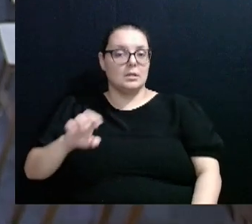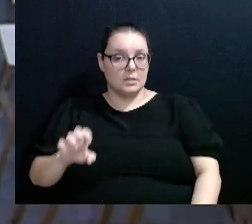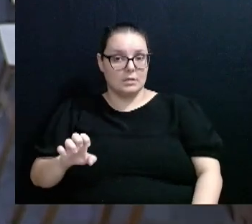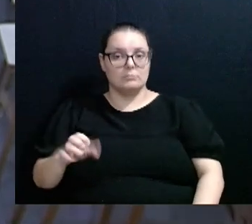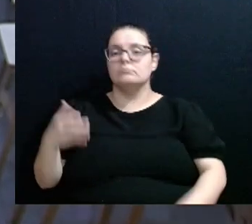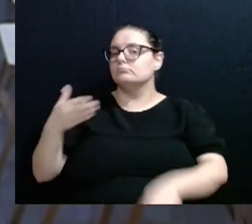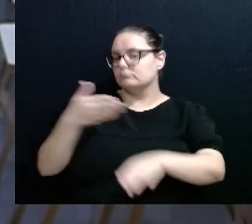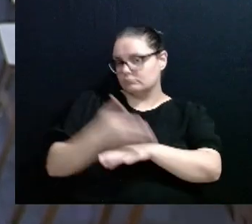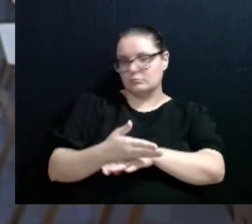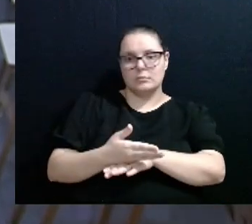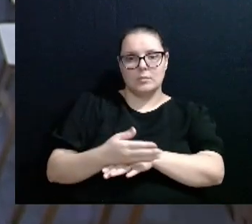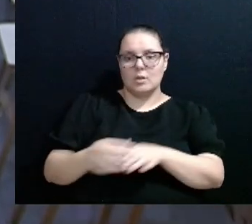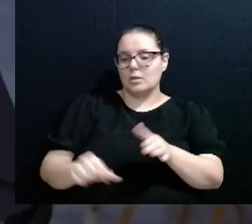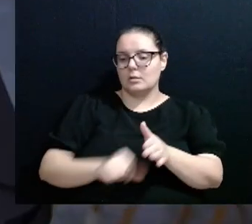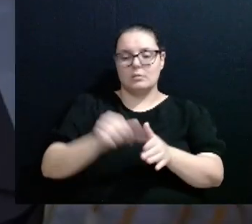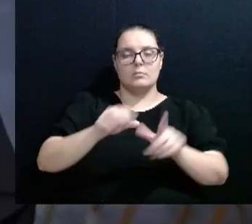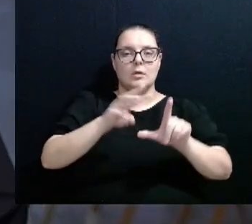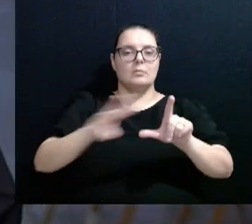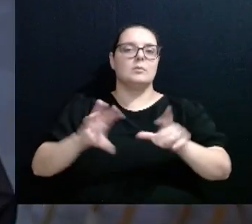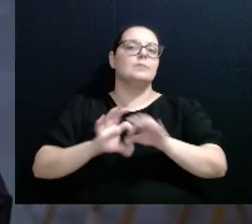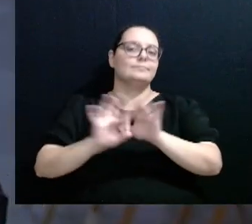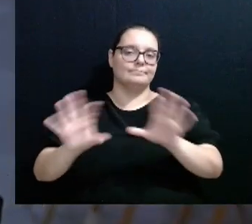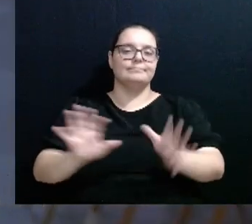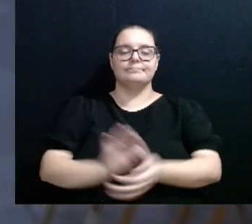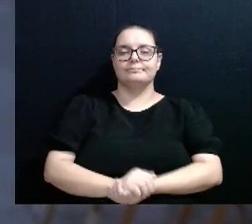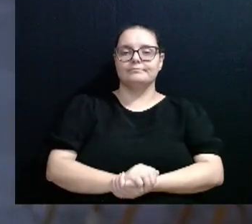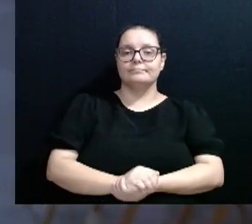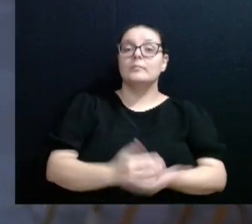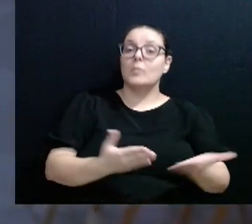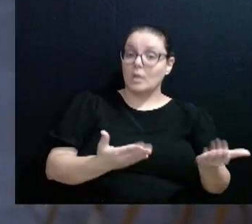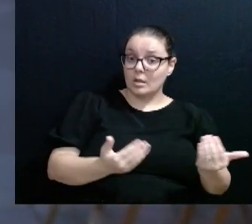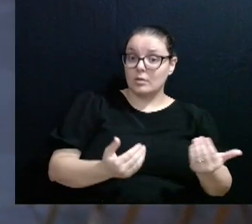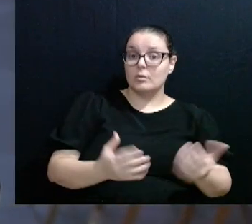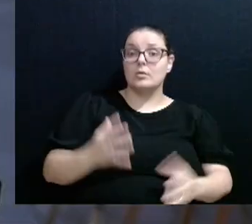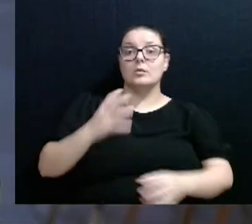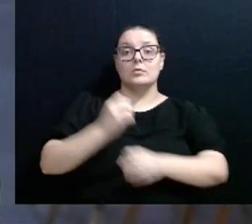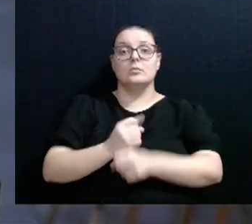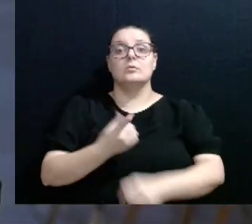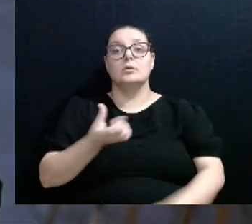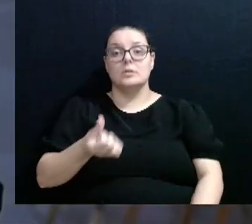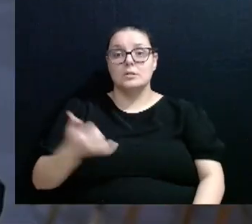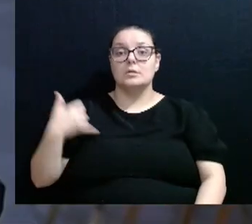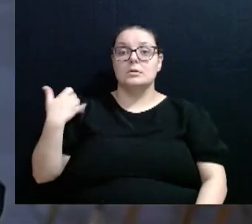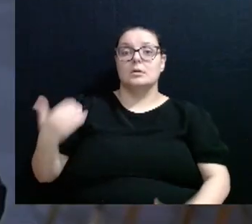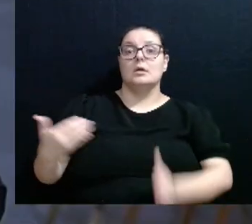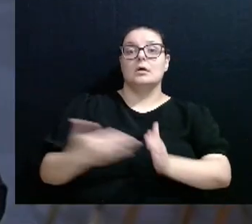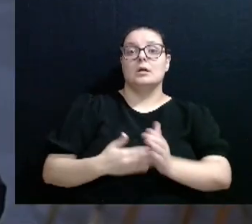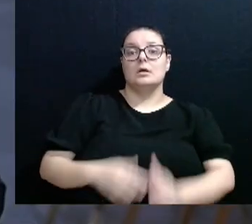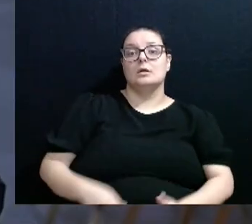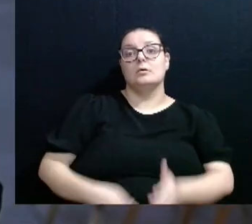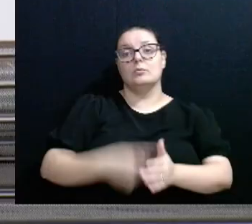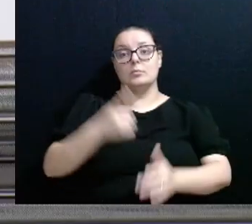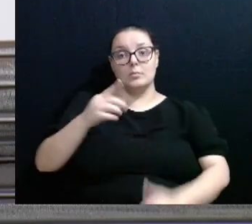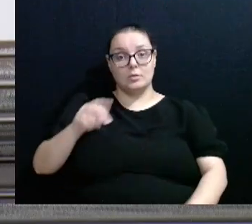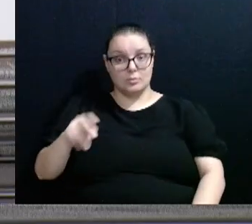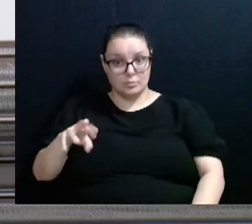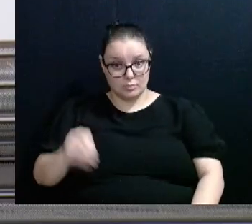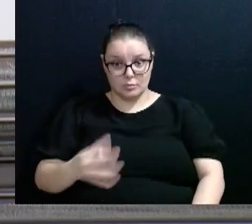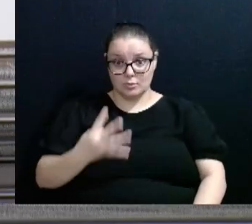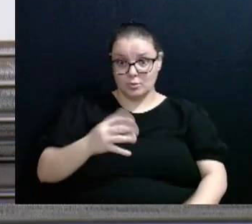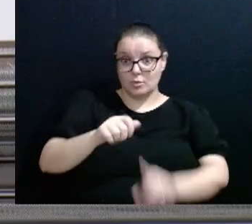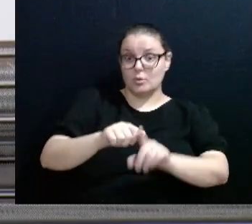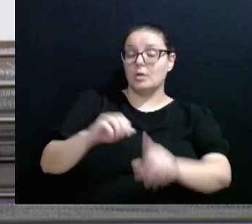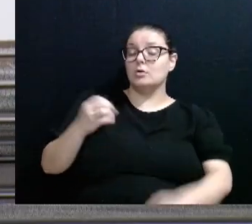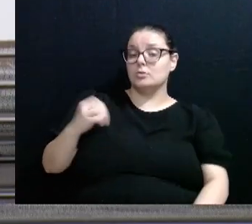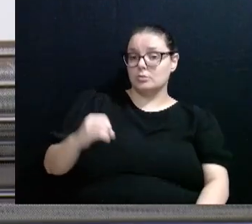logo na primeira página já está disponível. Os jovens que vão completar 16 anos até a data do primeiro turno, que é 4 de outubro, eles